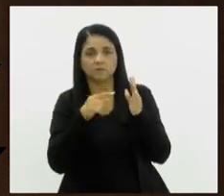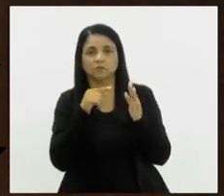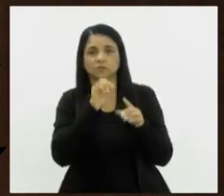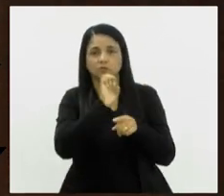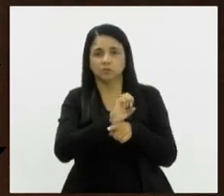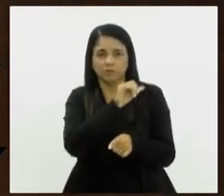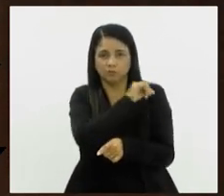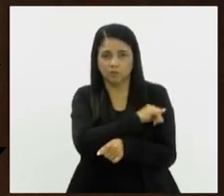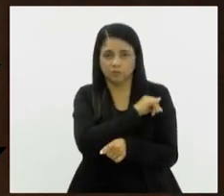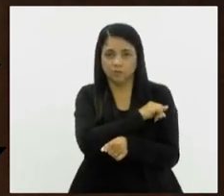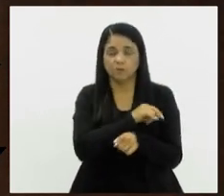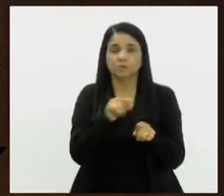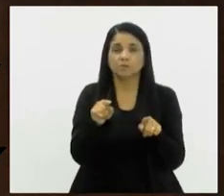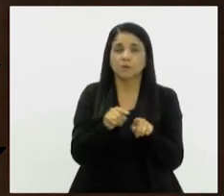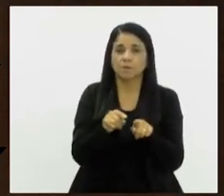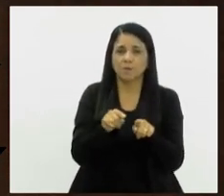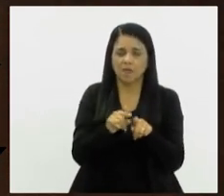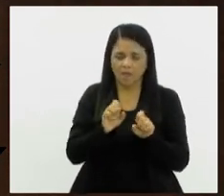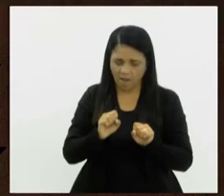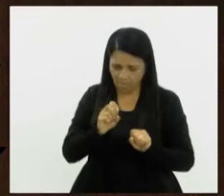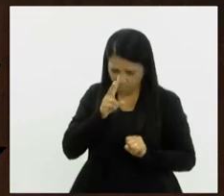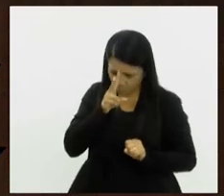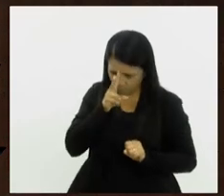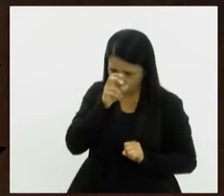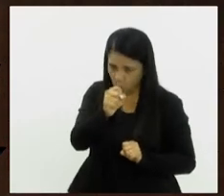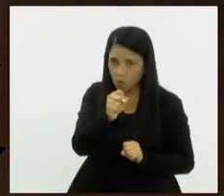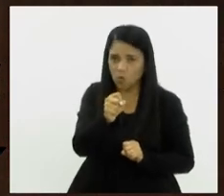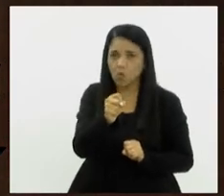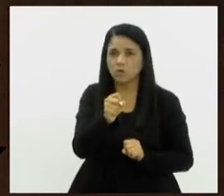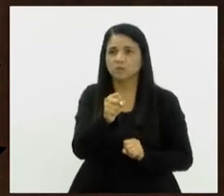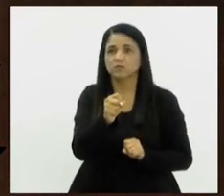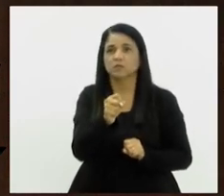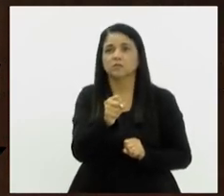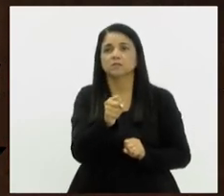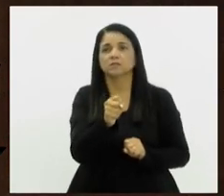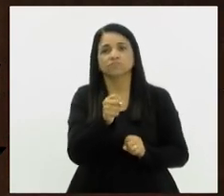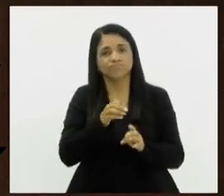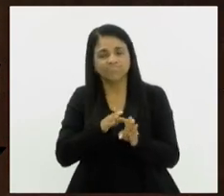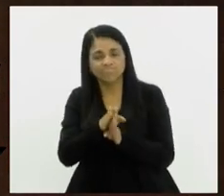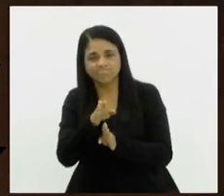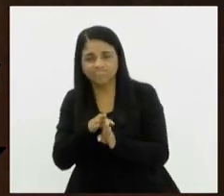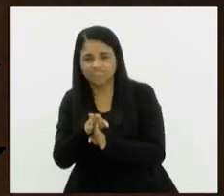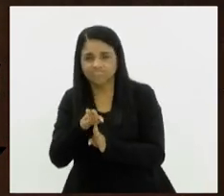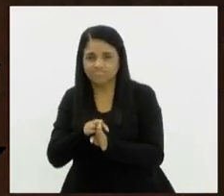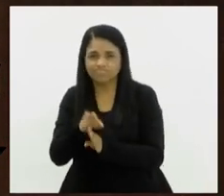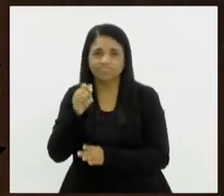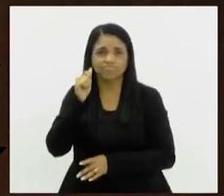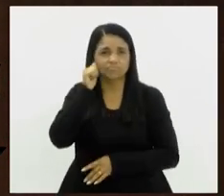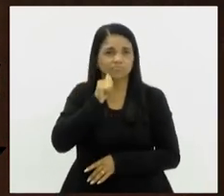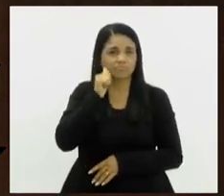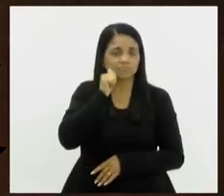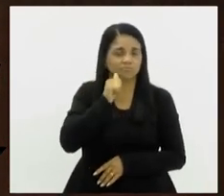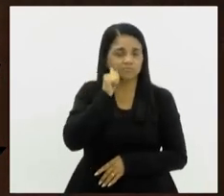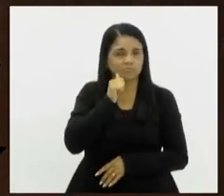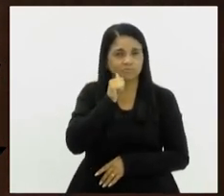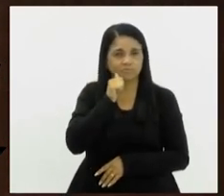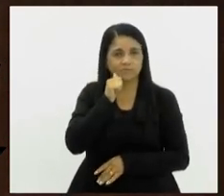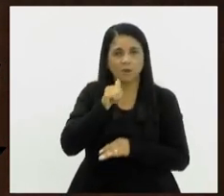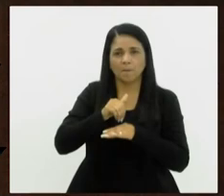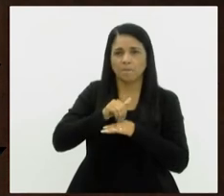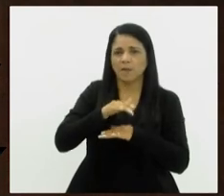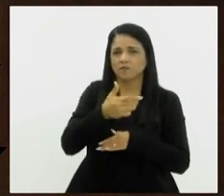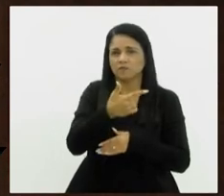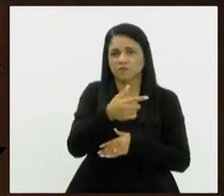de Janeiro, mas a força de arregimentação e de orientação das mulheres que há mais de